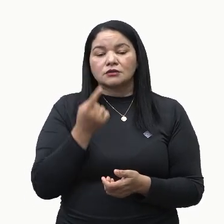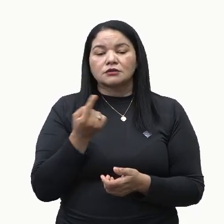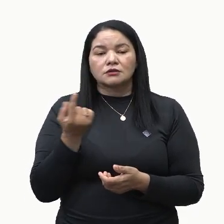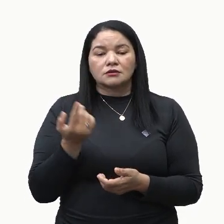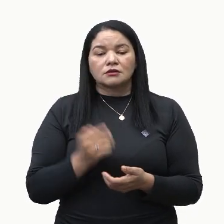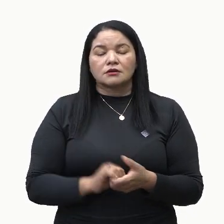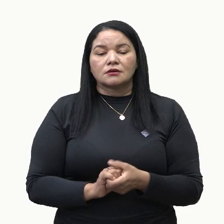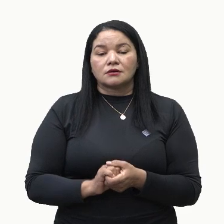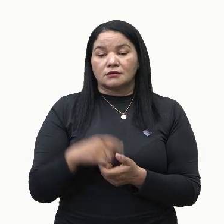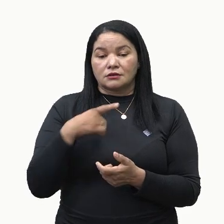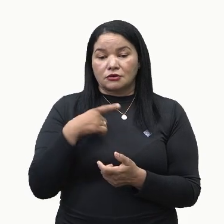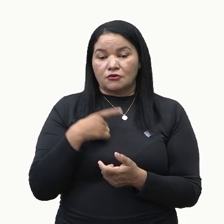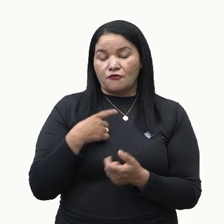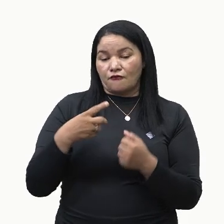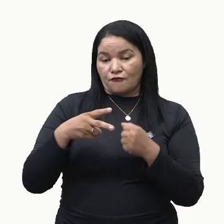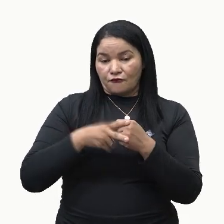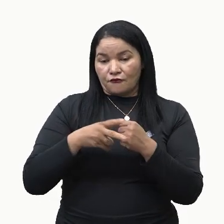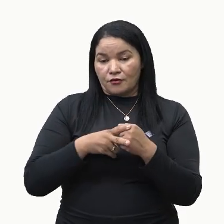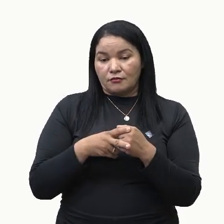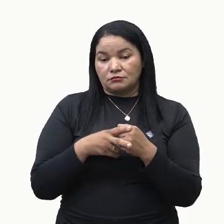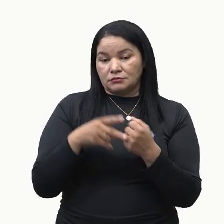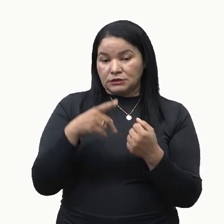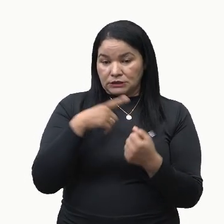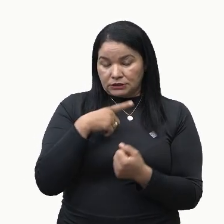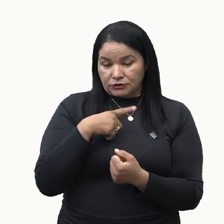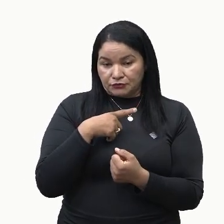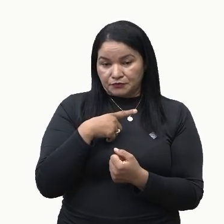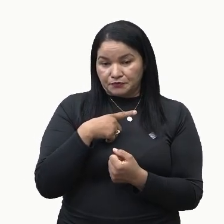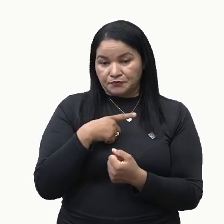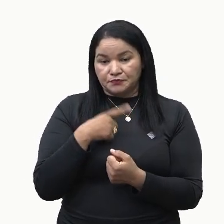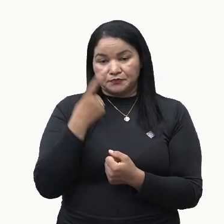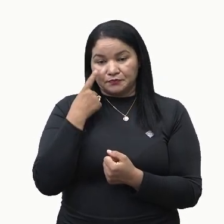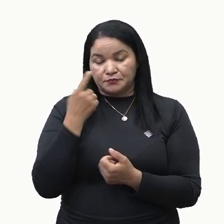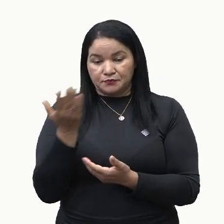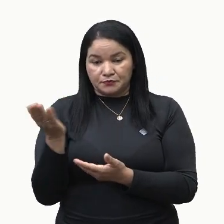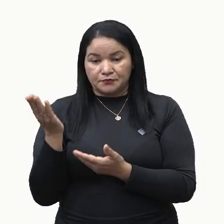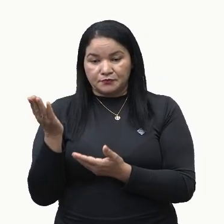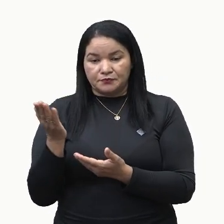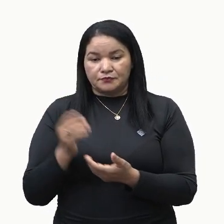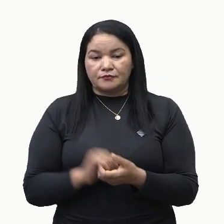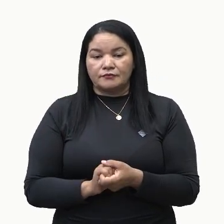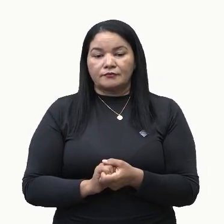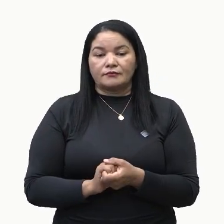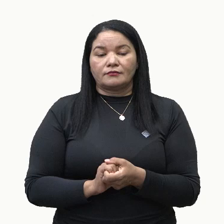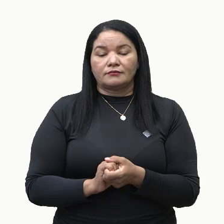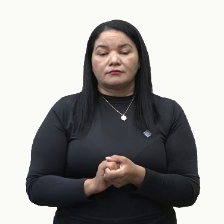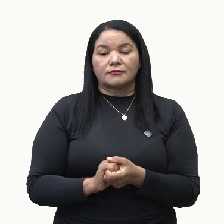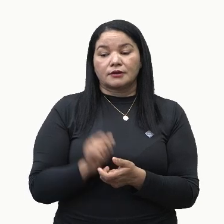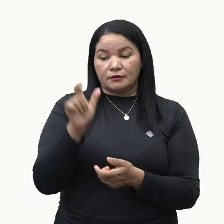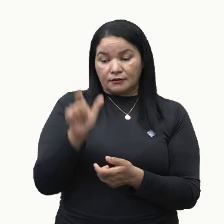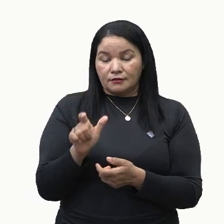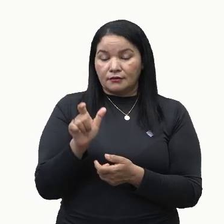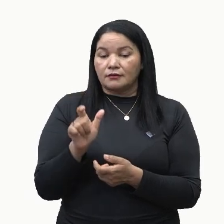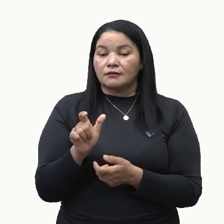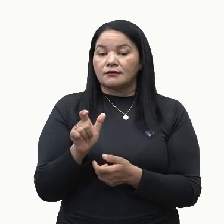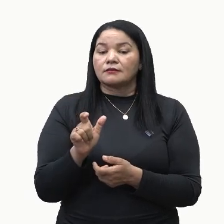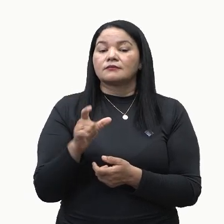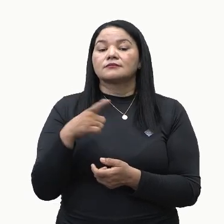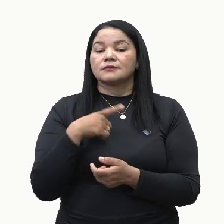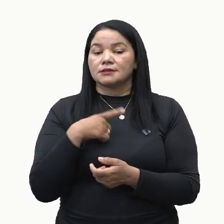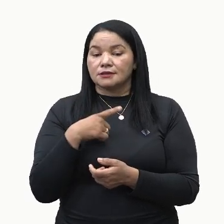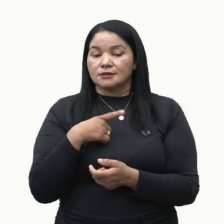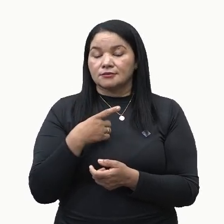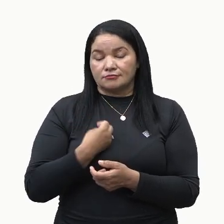Temos aqui o verbo existir, flexionado em existia, né? Ela existia. Quem?